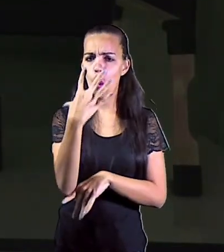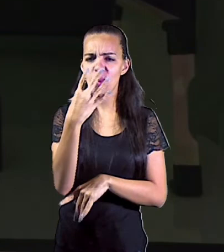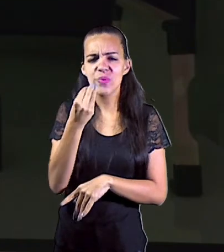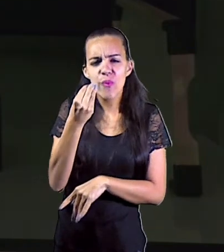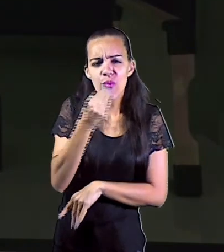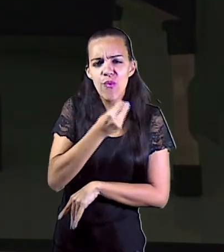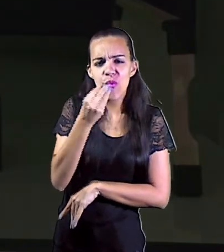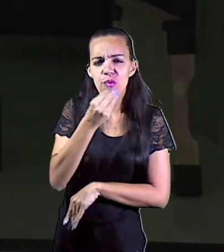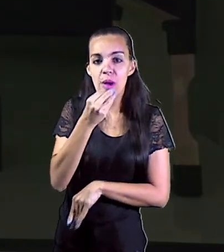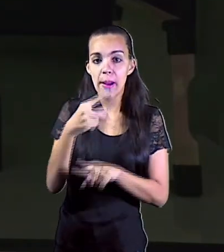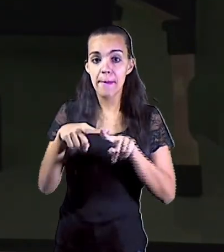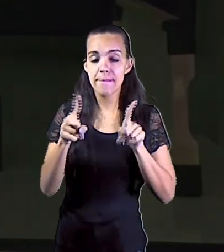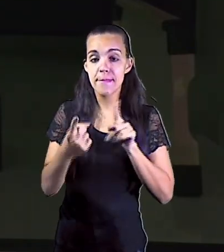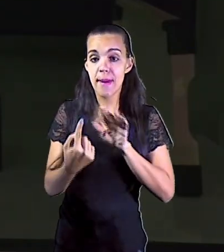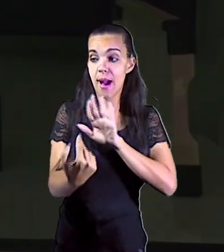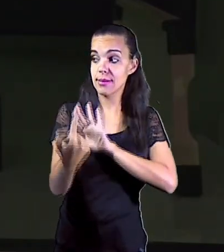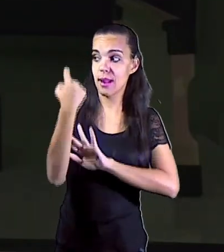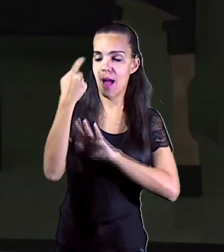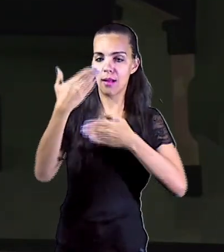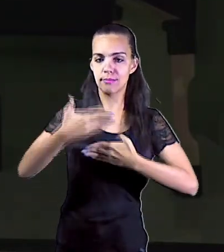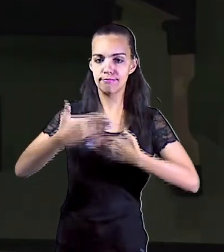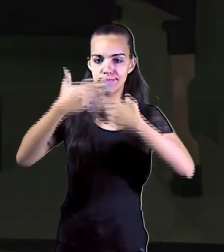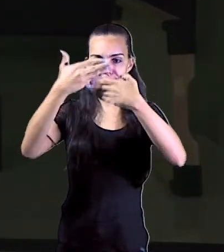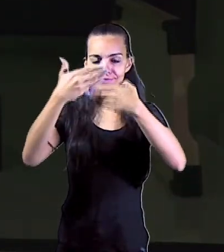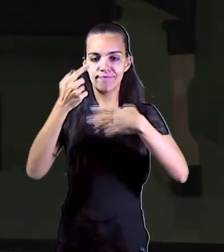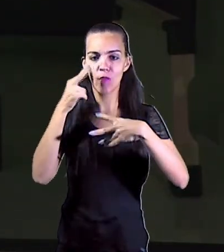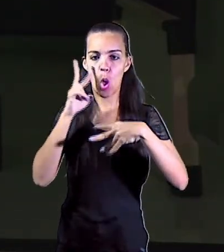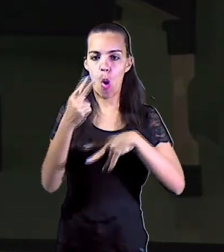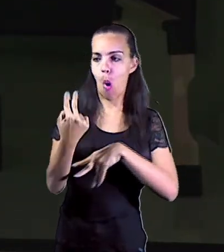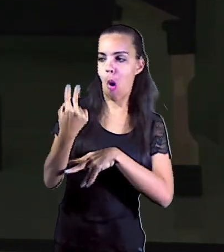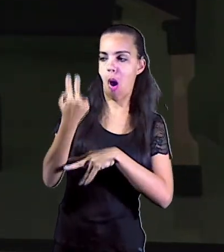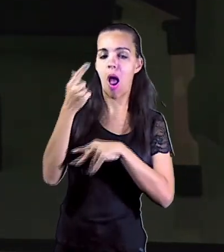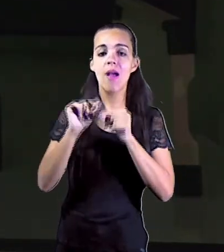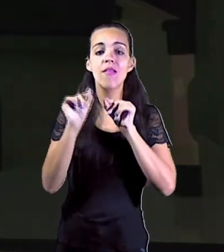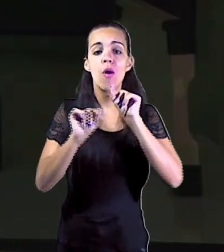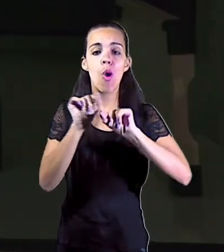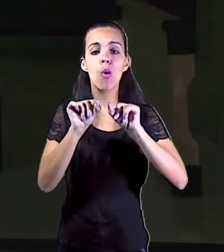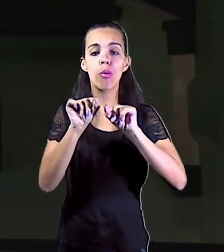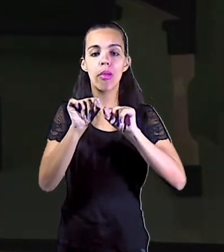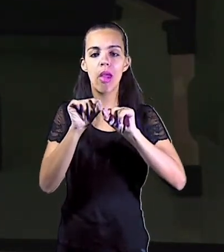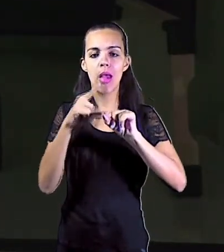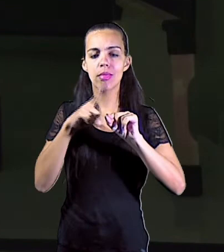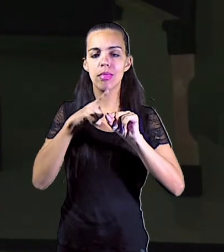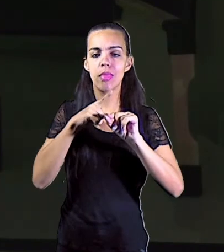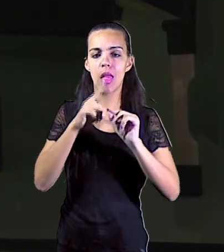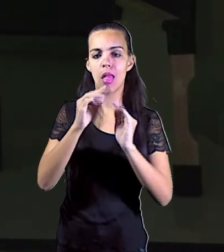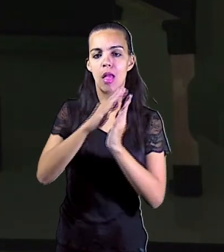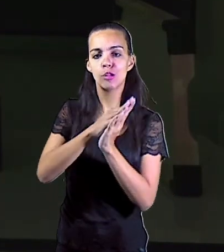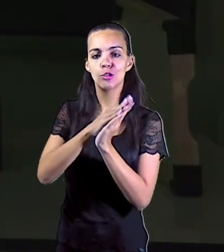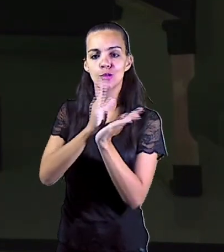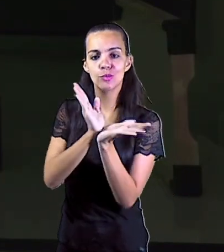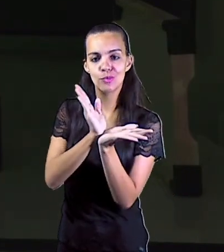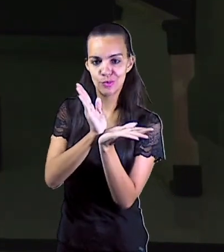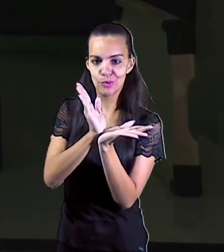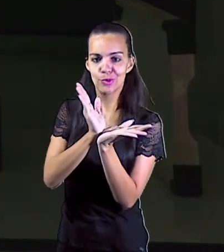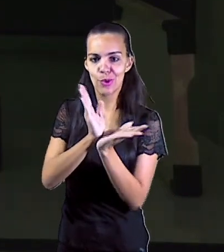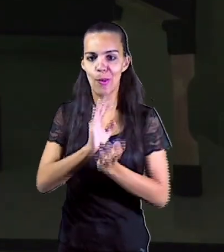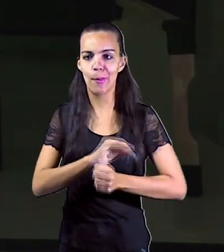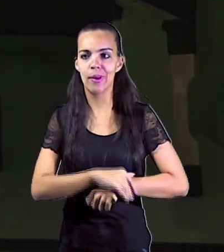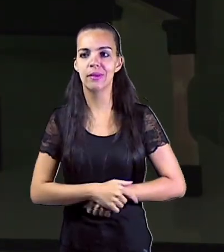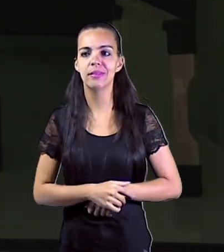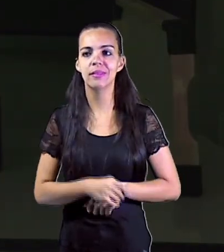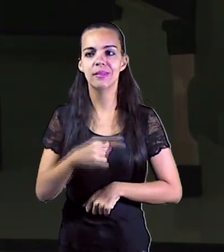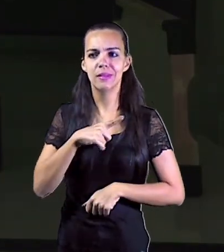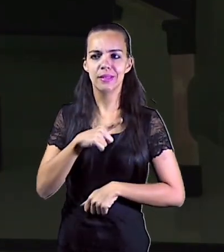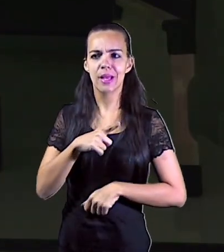meu corpo aqui na frente, ele é formado por uma sombra, tá? Aqui eu tenho, aqui eu